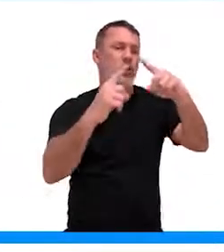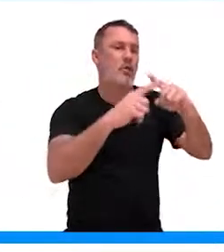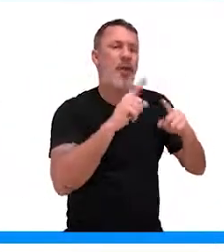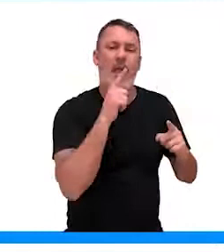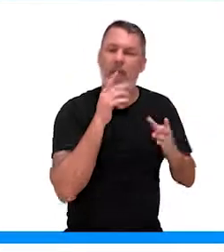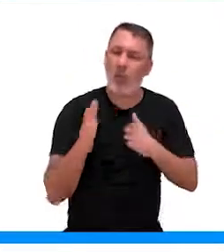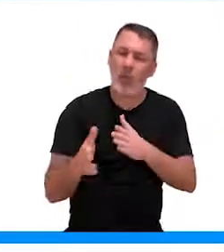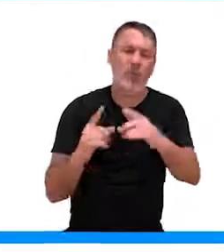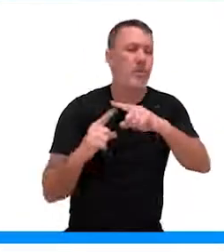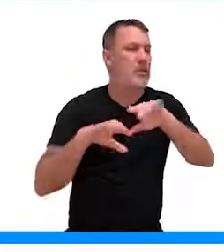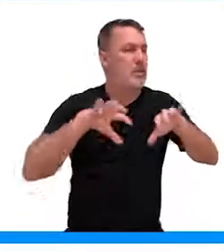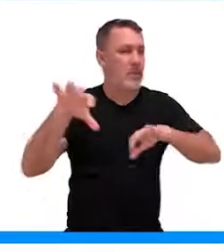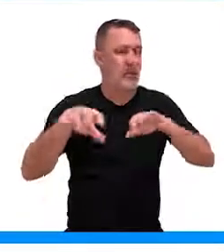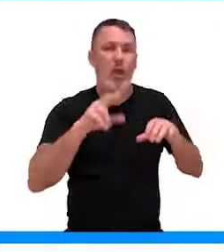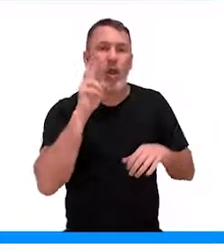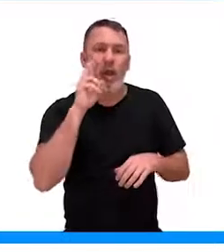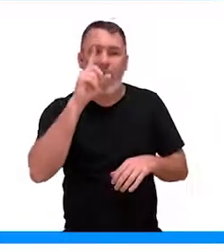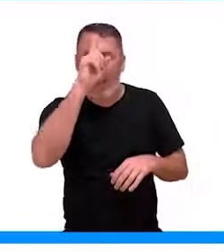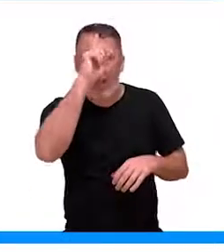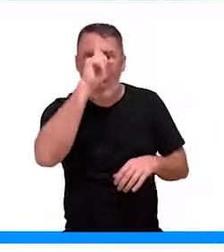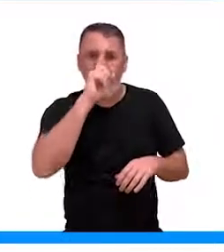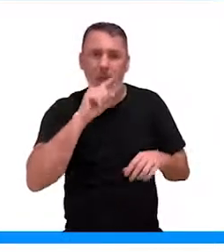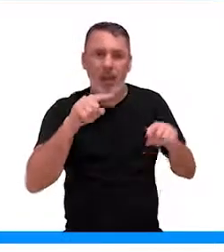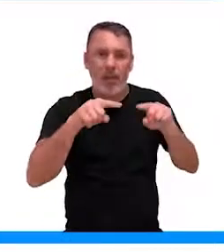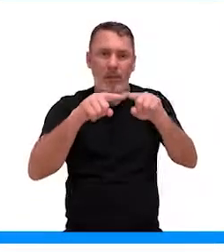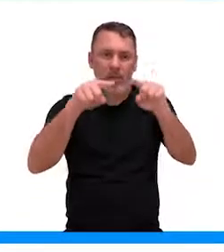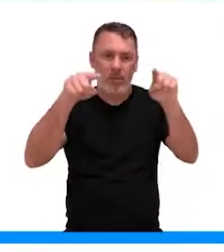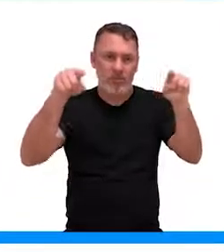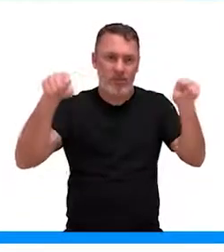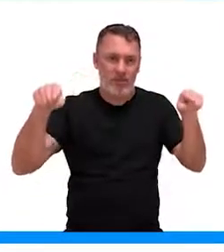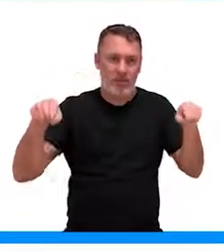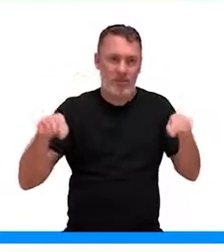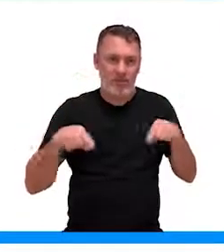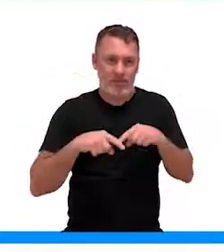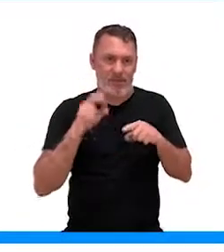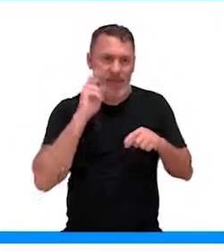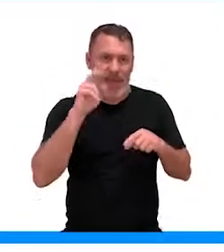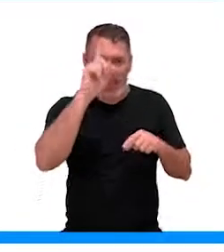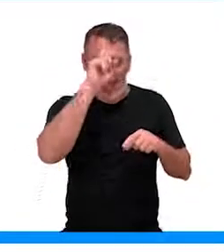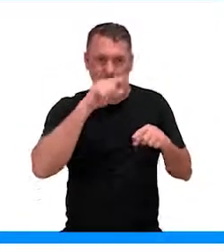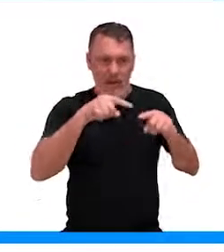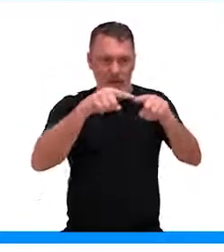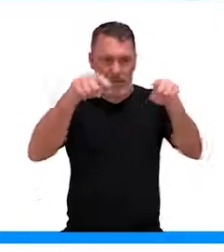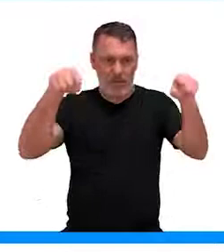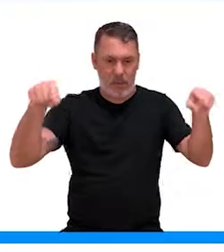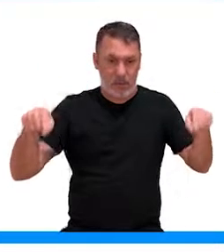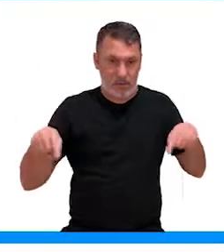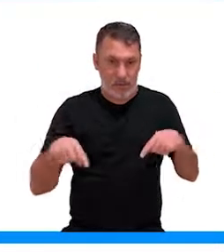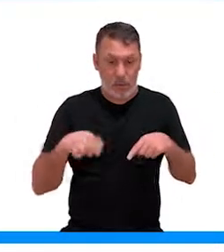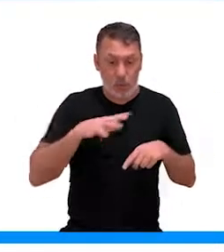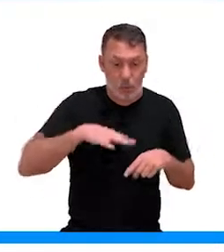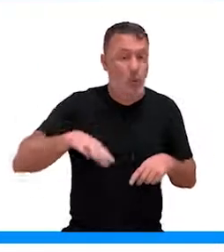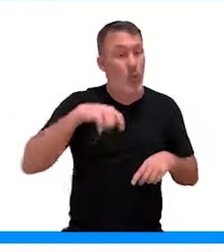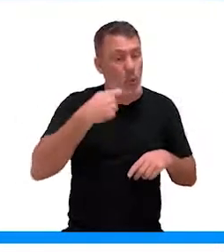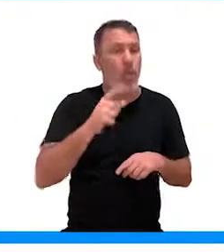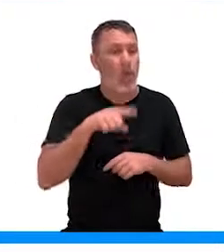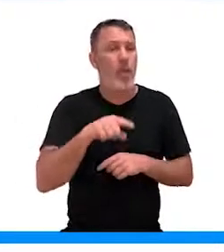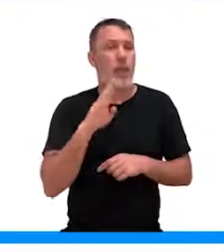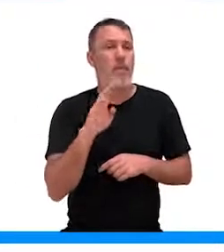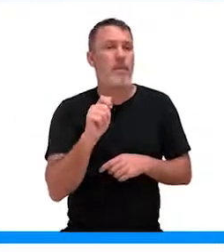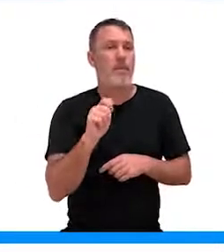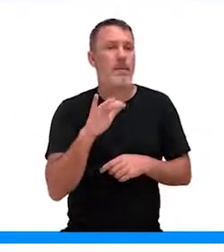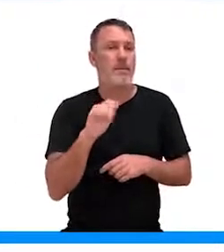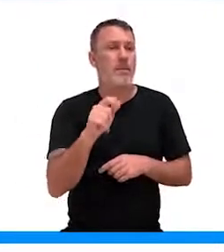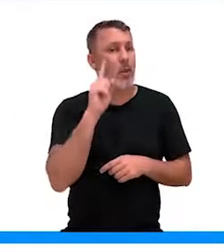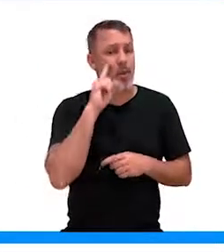perceba o seguinte, essa linha amarela está delimitando o divisor, ela está delimitando uma bacia, tá? Então, são divisores